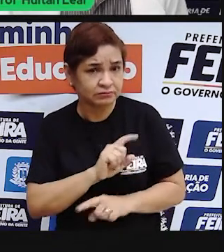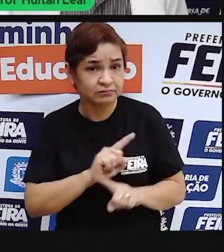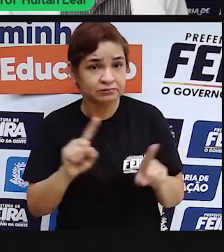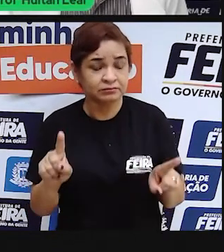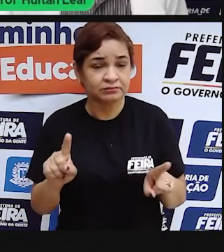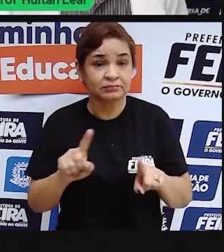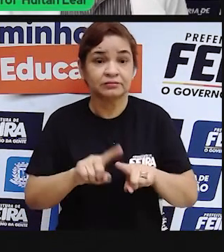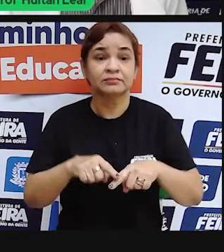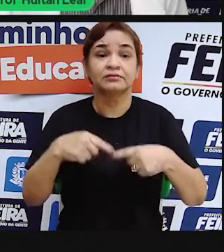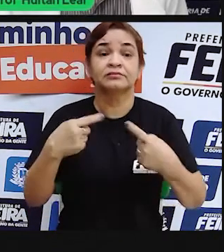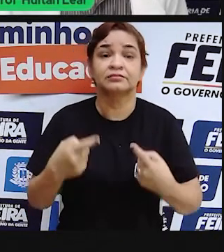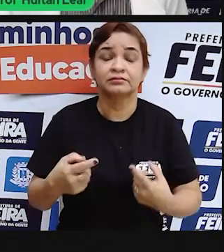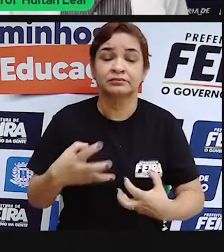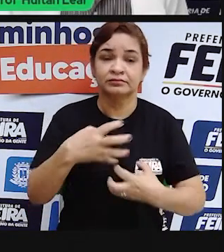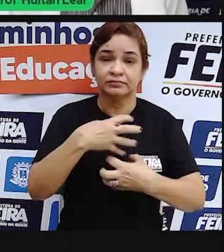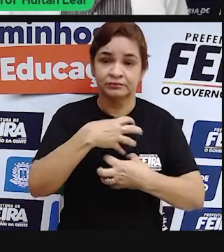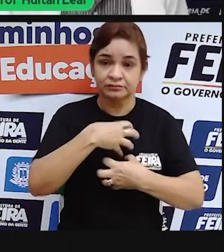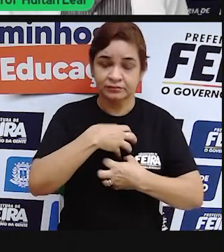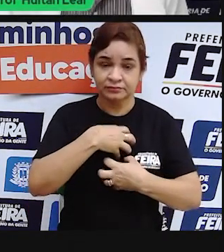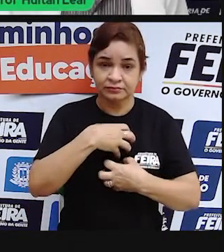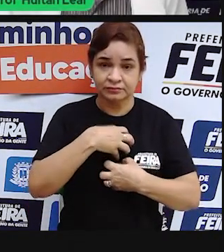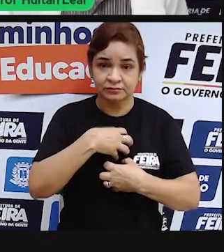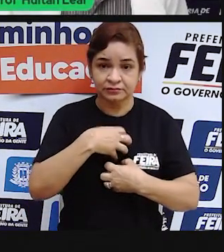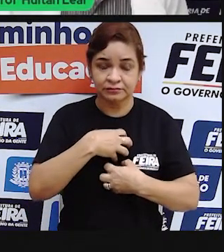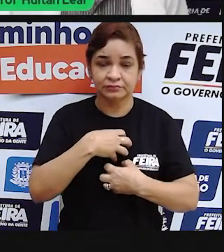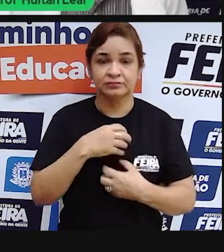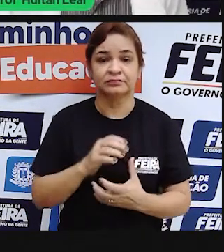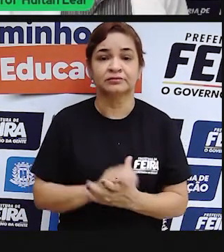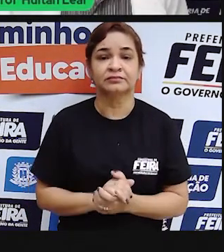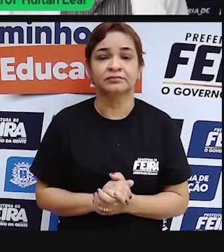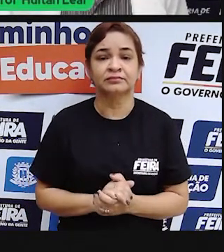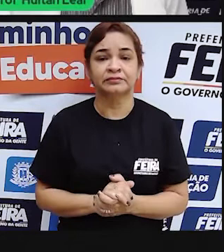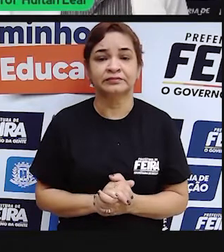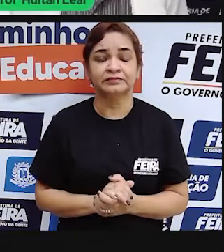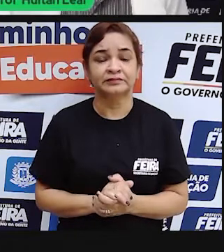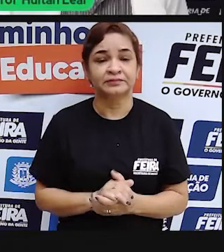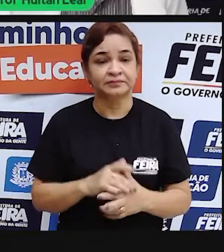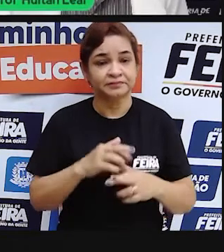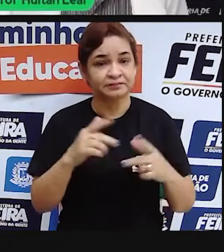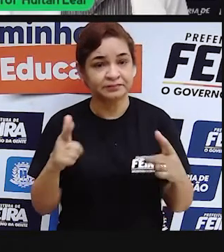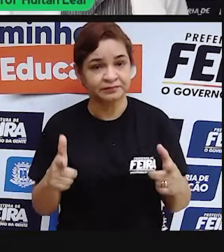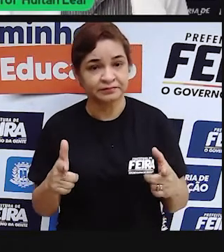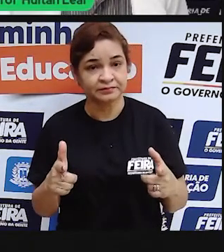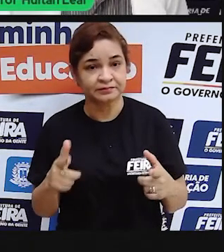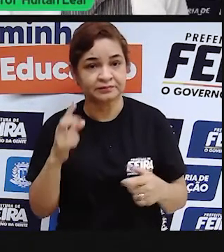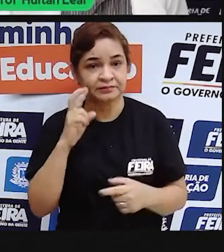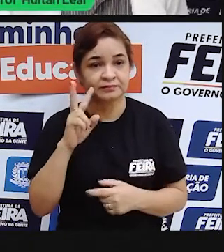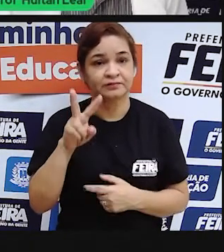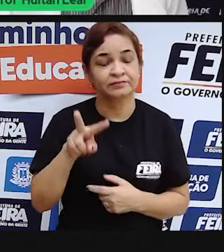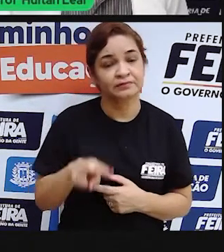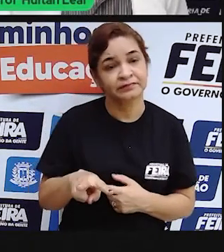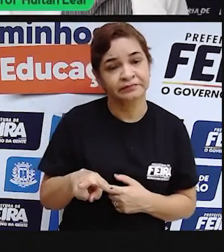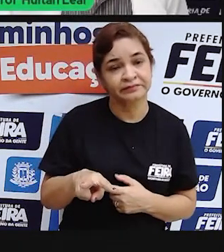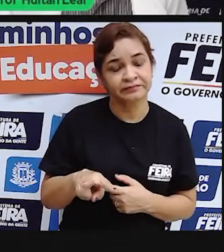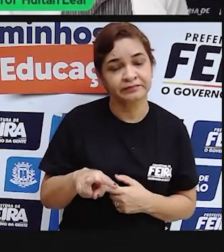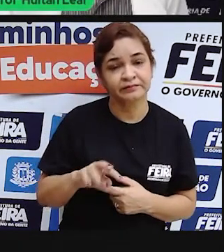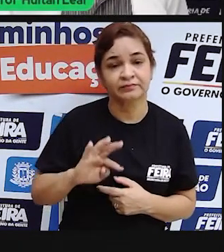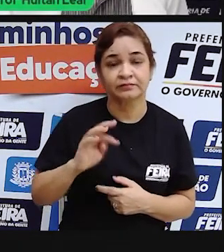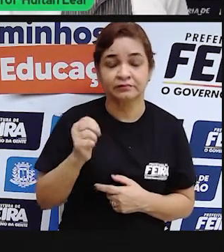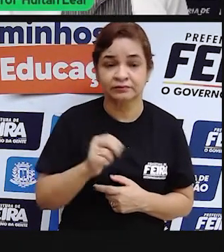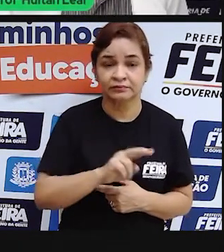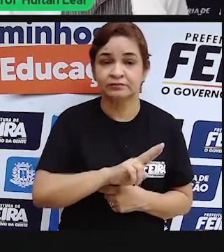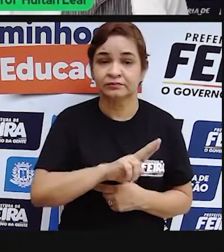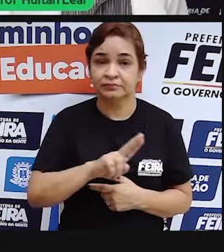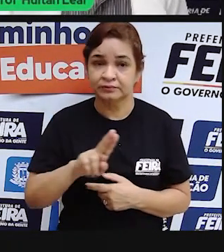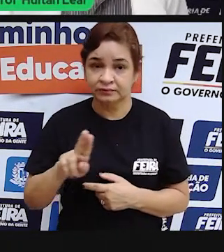Então, substantivos, eles podem ser materiais e imateriais. Então, tudo que tem nome,